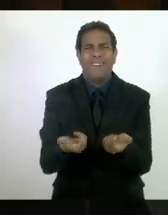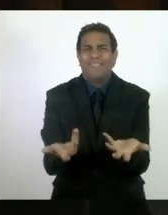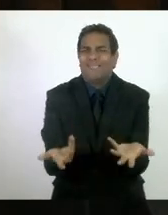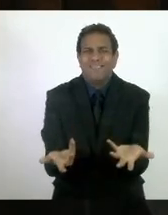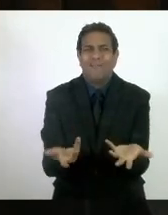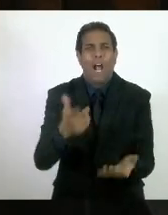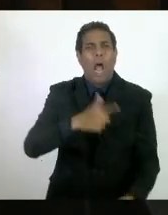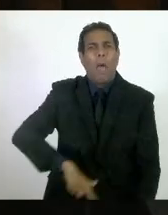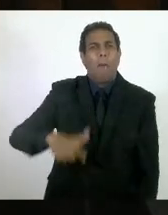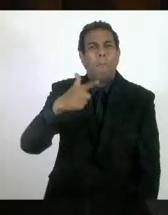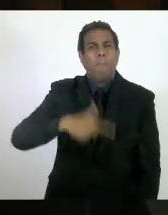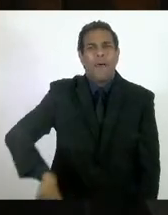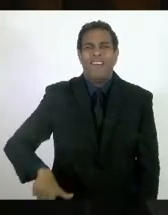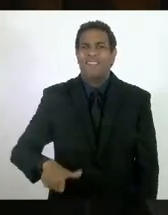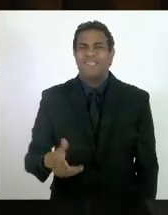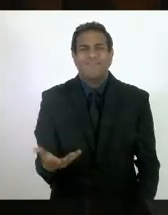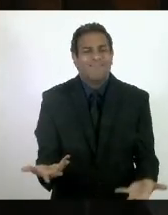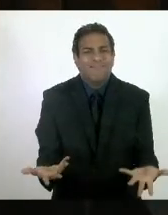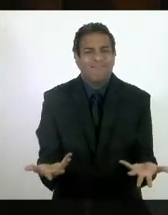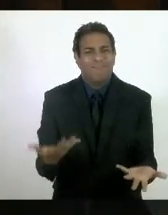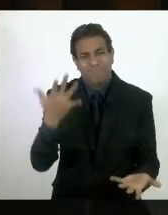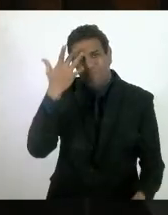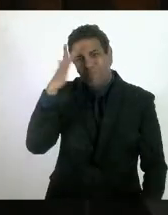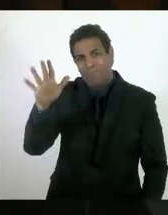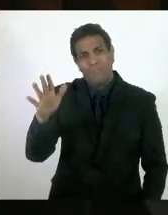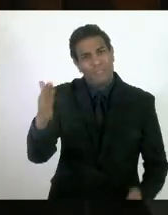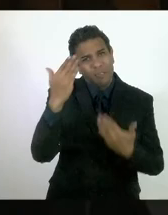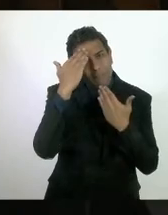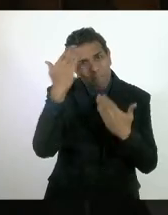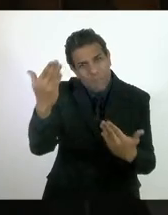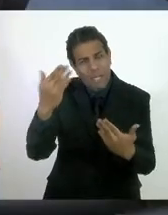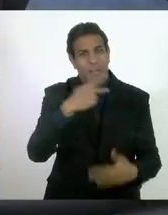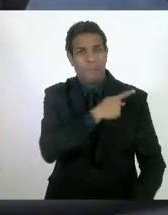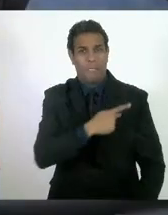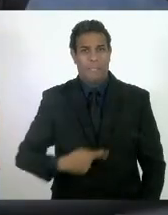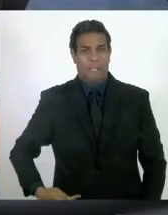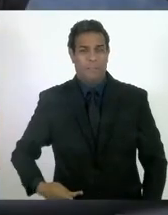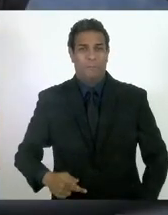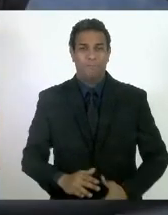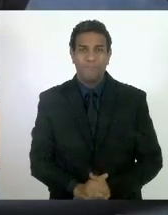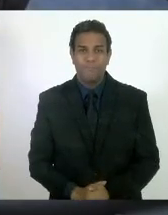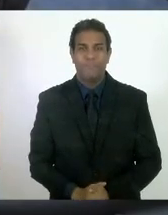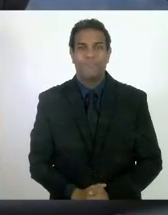que não tem o tamanho isso daí né é muito obrigado sobras